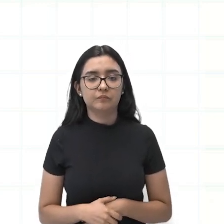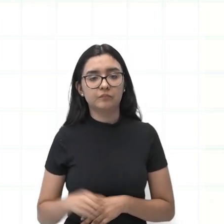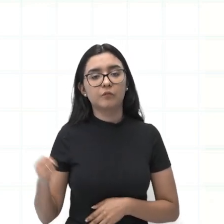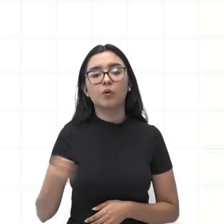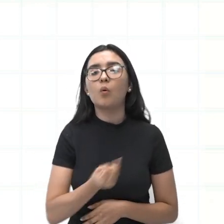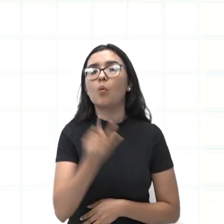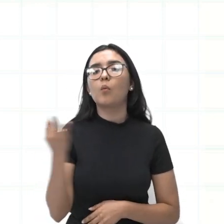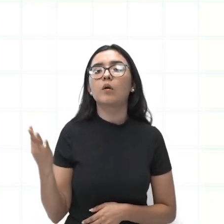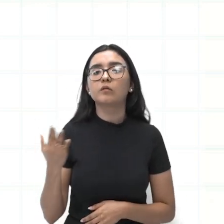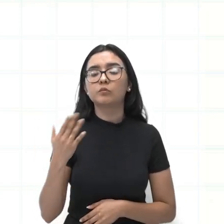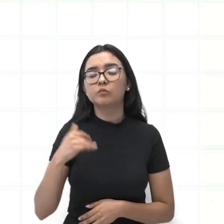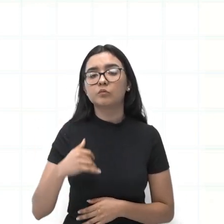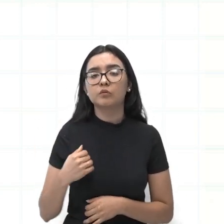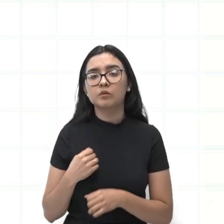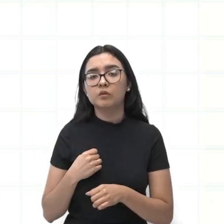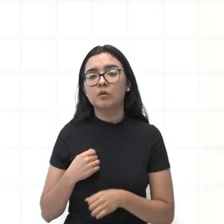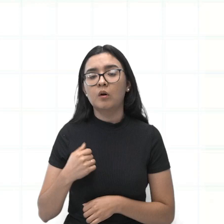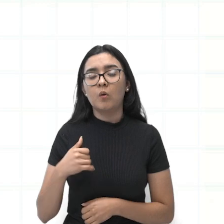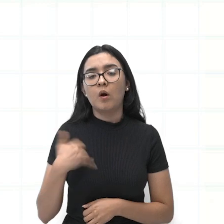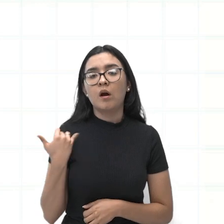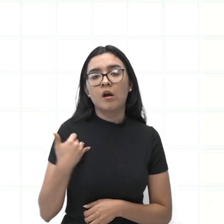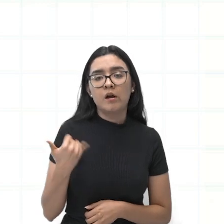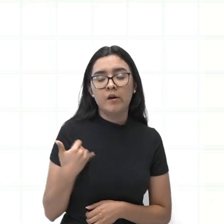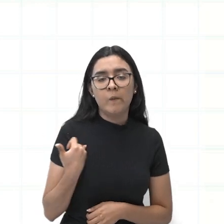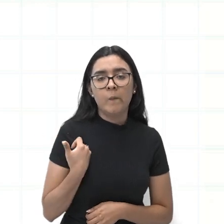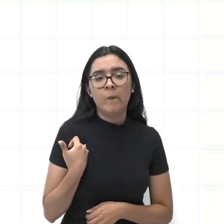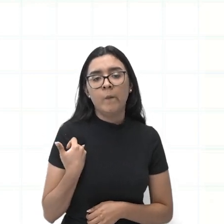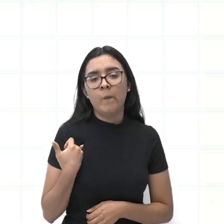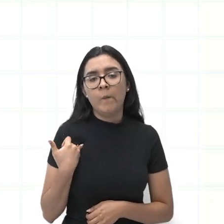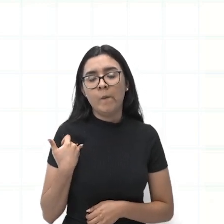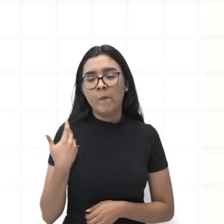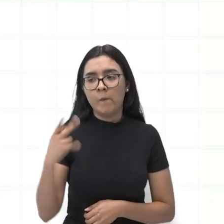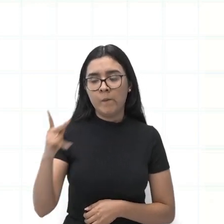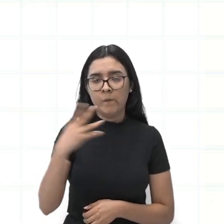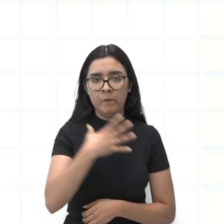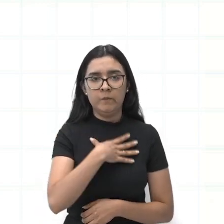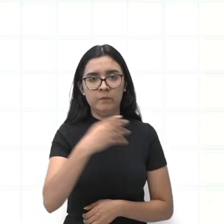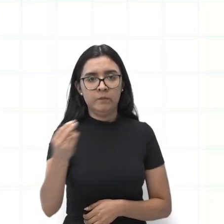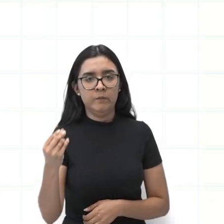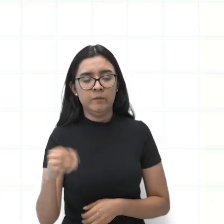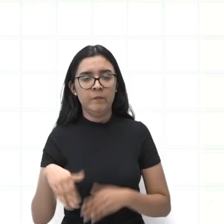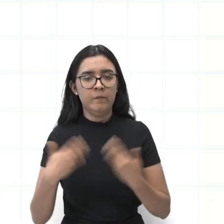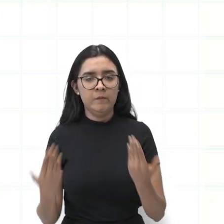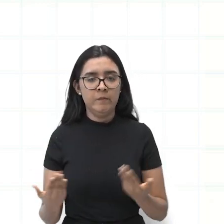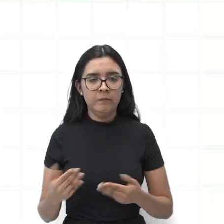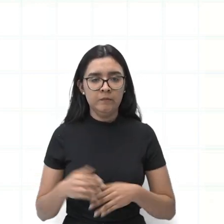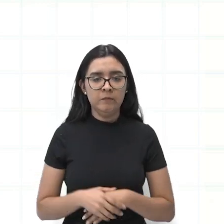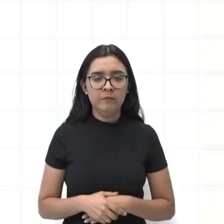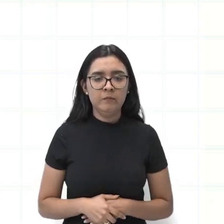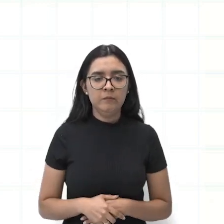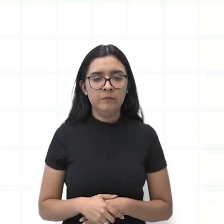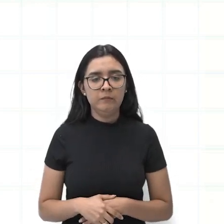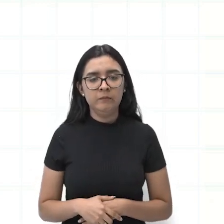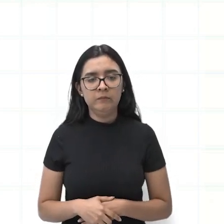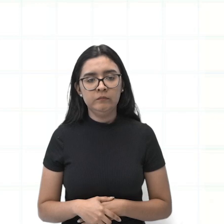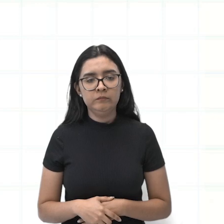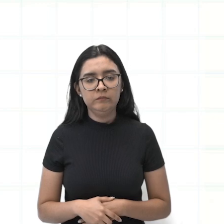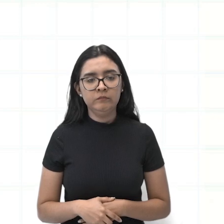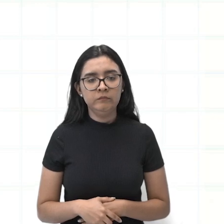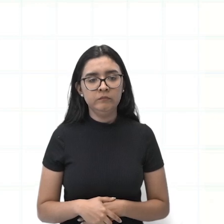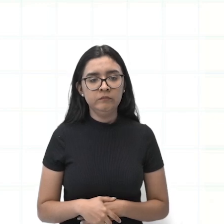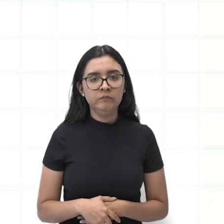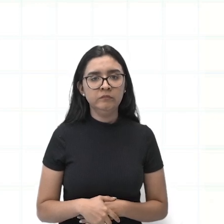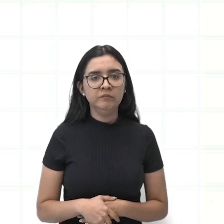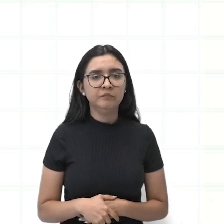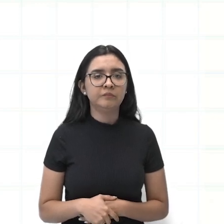son? Quantos anos ele tem? A tradução adequada, mas aqui, né? Quão velho